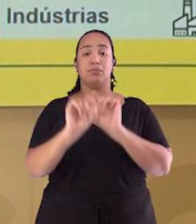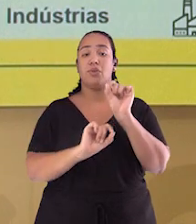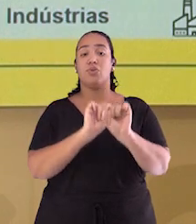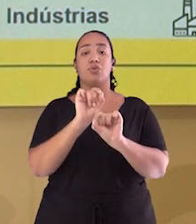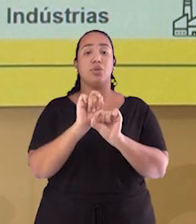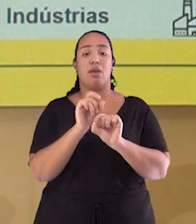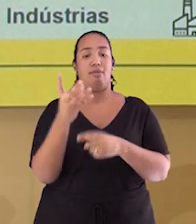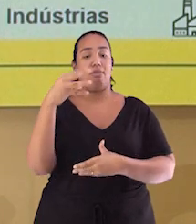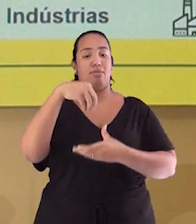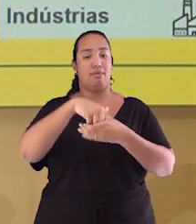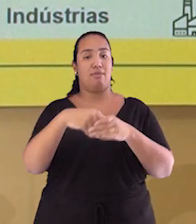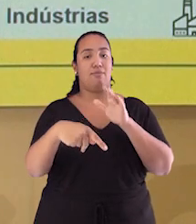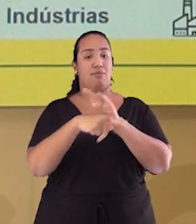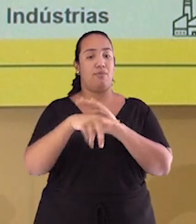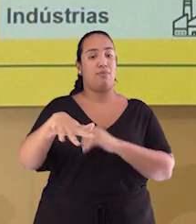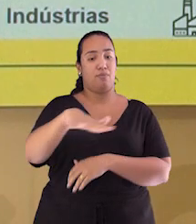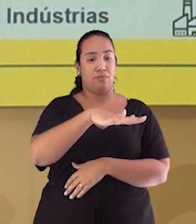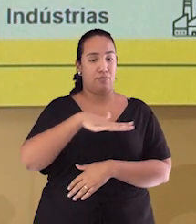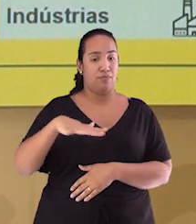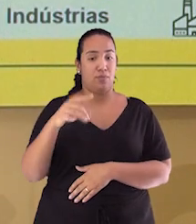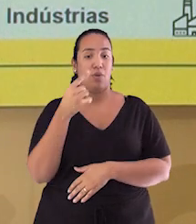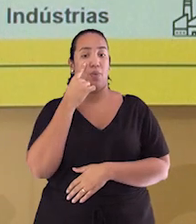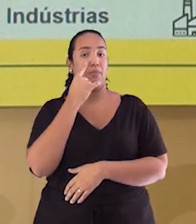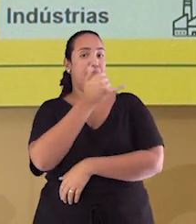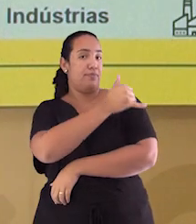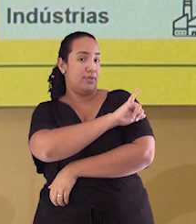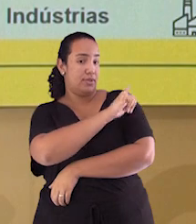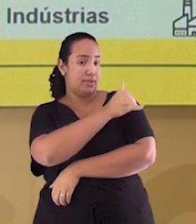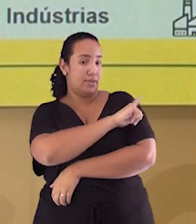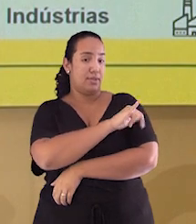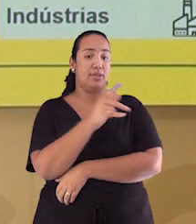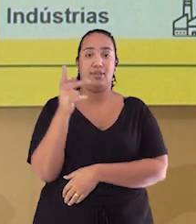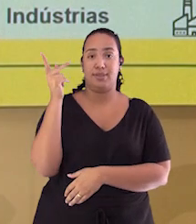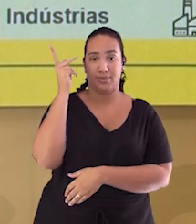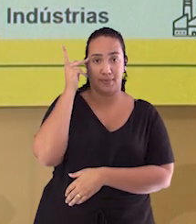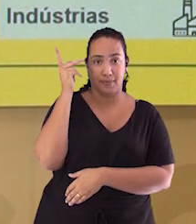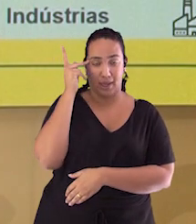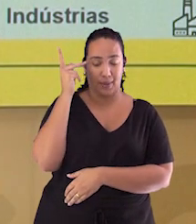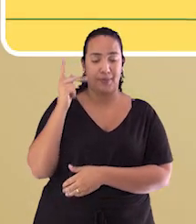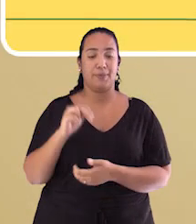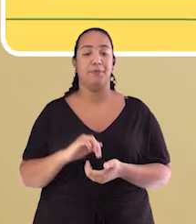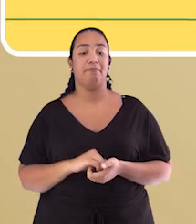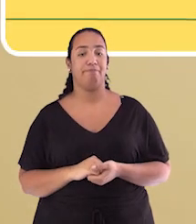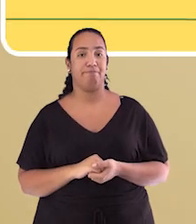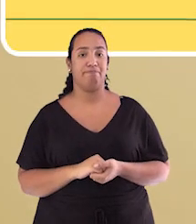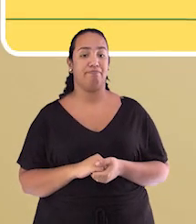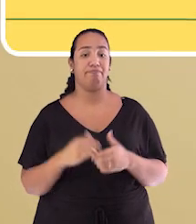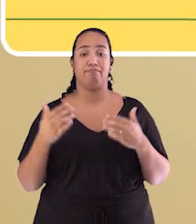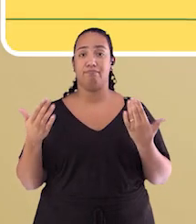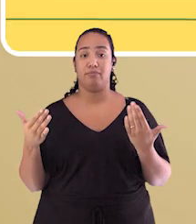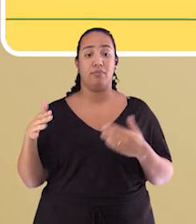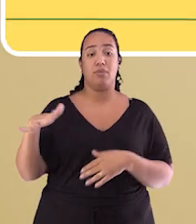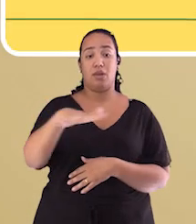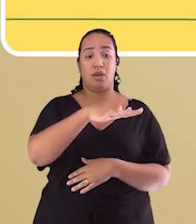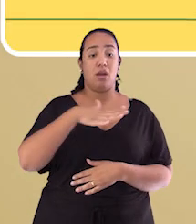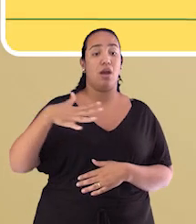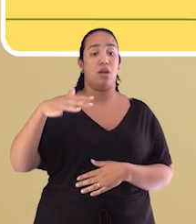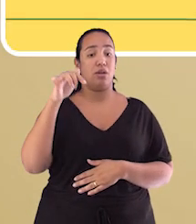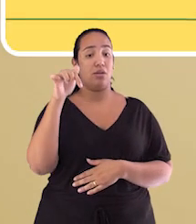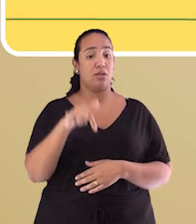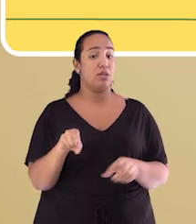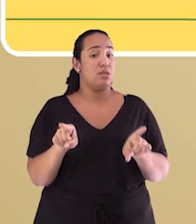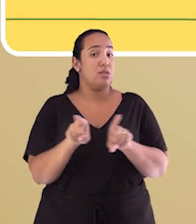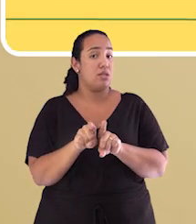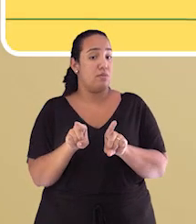brasileiras fazem parte dessa região, que são Rio de Janeiro e São Paulo. E nessas áreas também